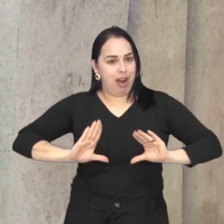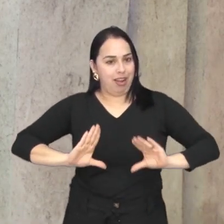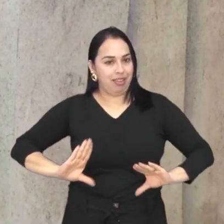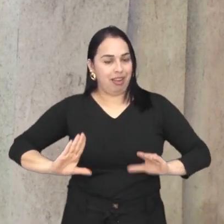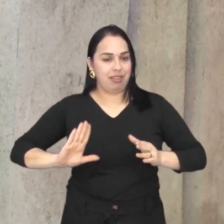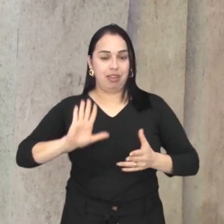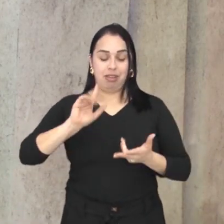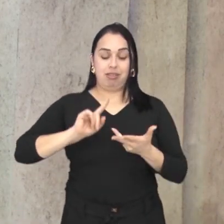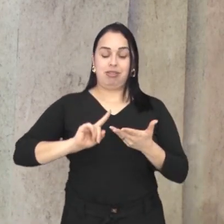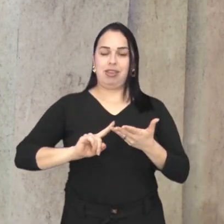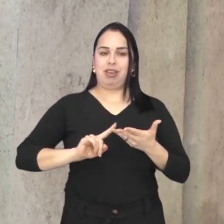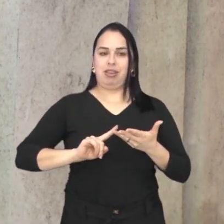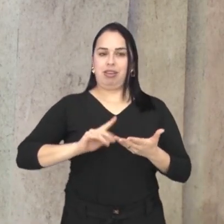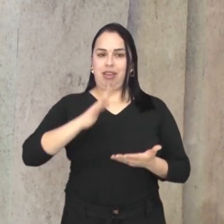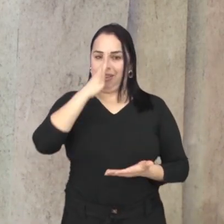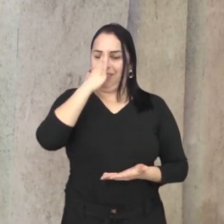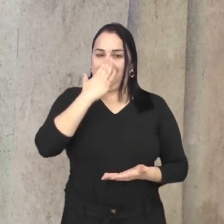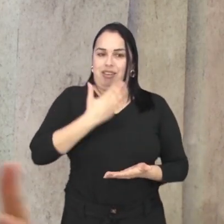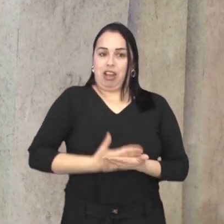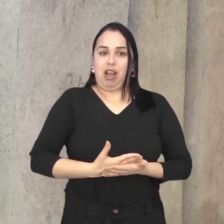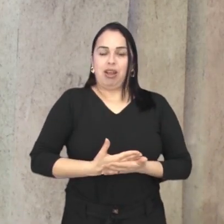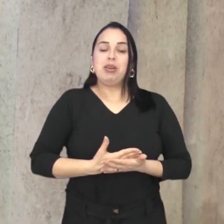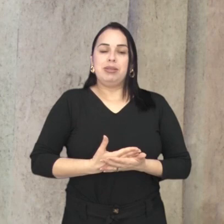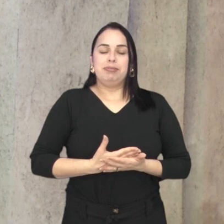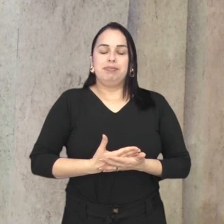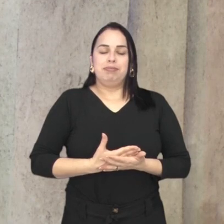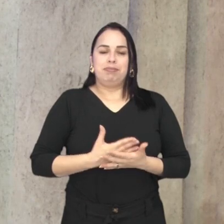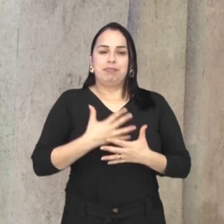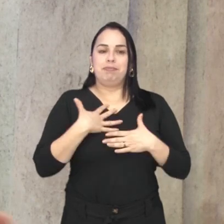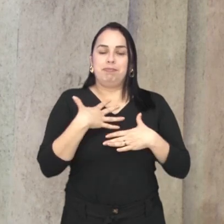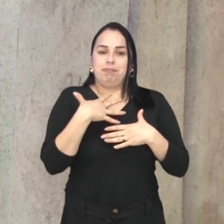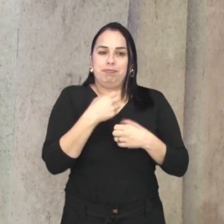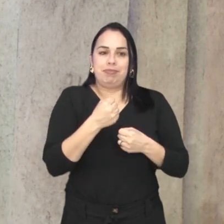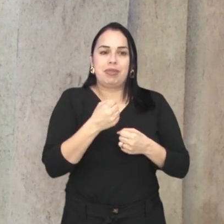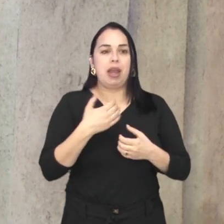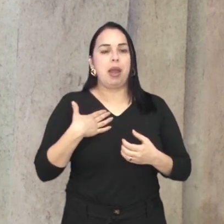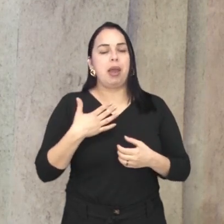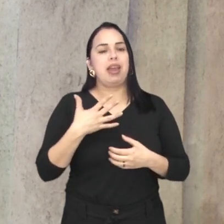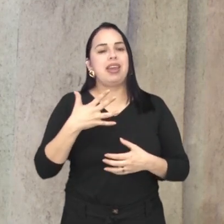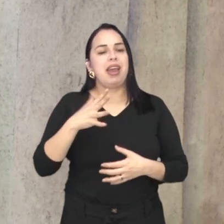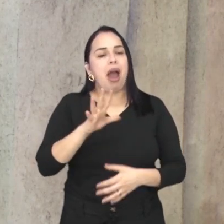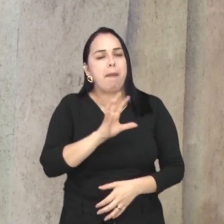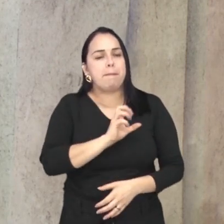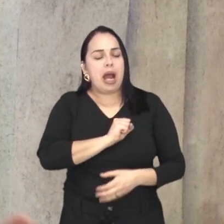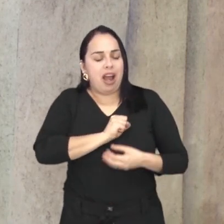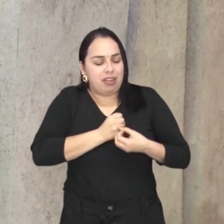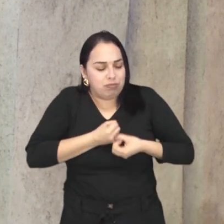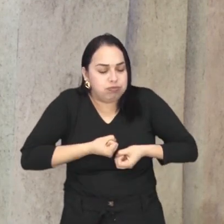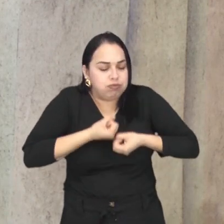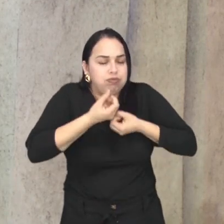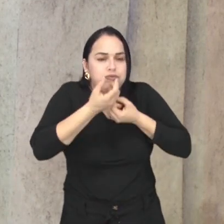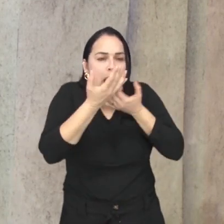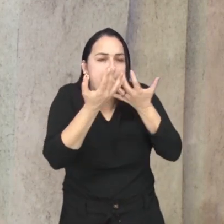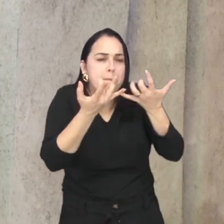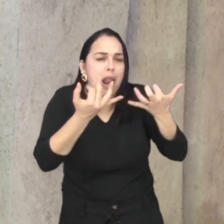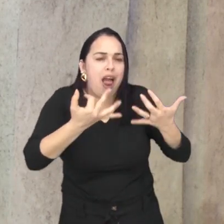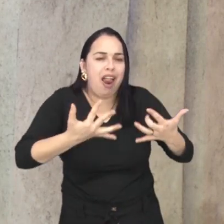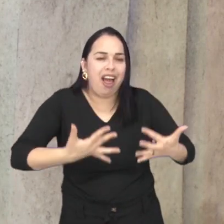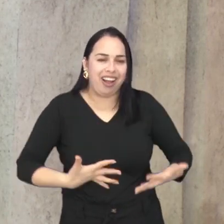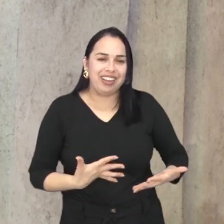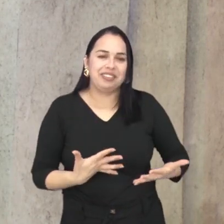berter seguro e entusiastas de ti transmitir que até hoje está e Catarina